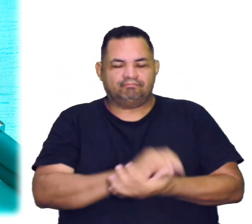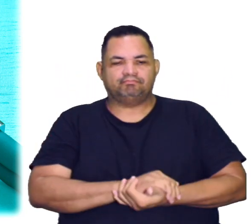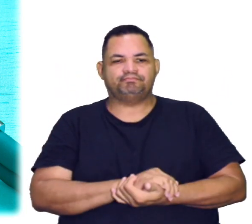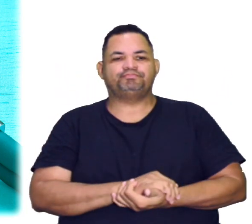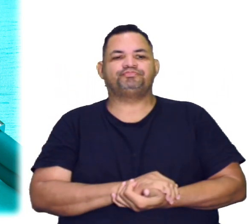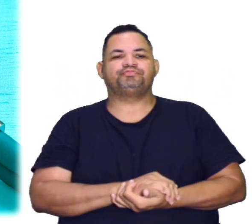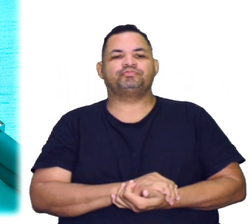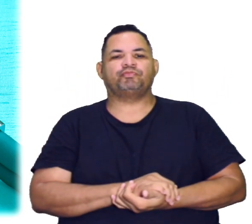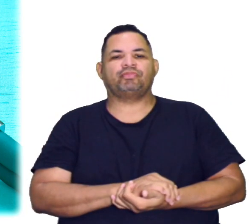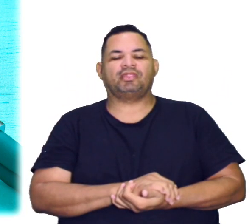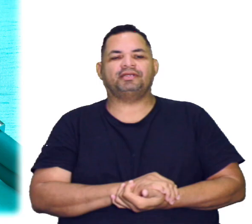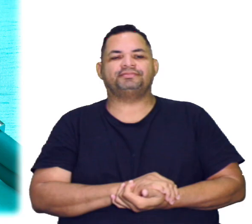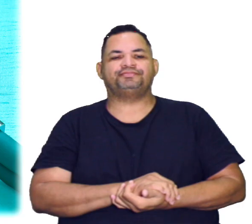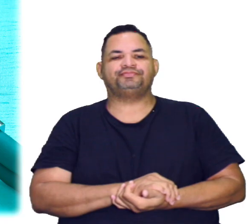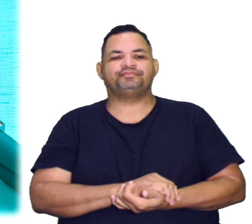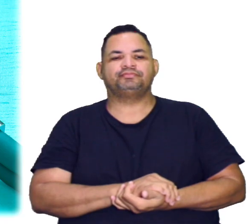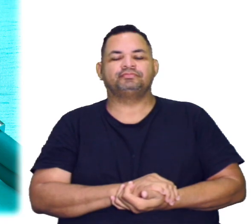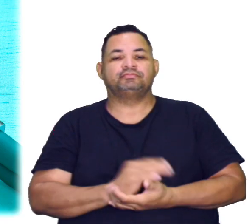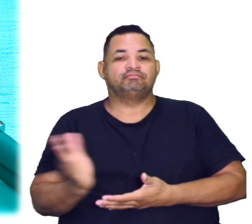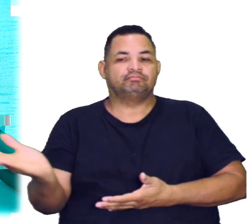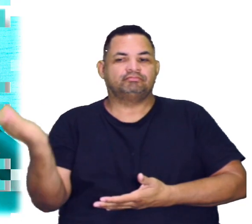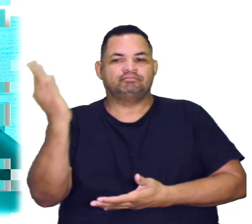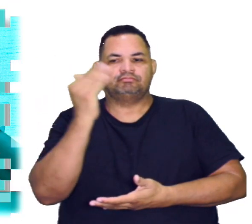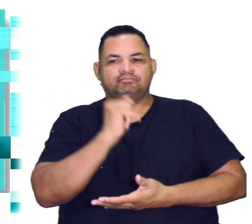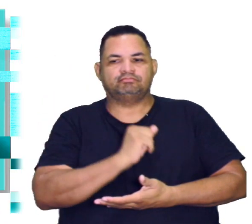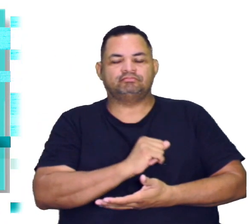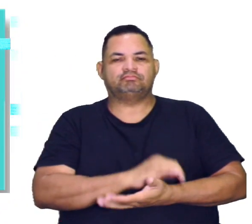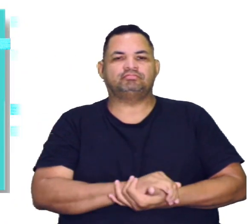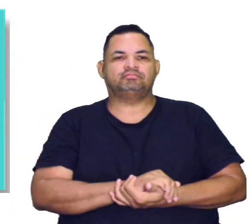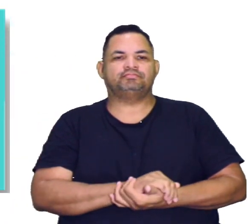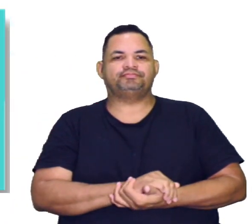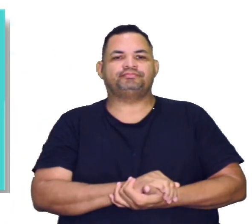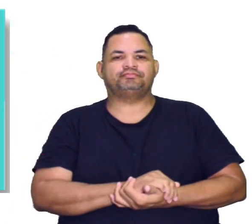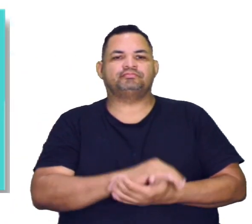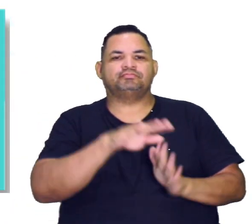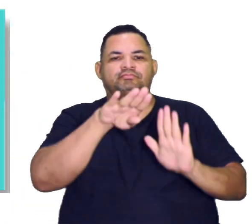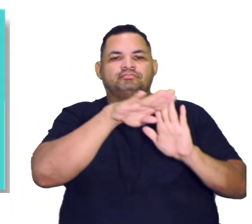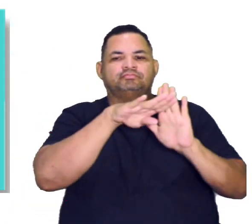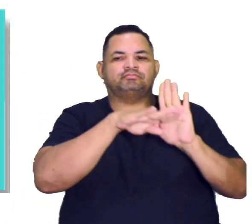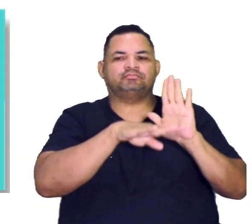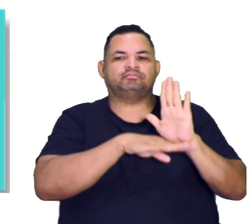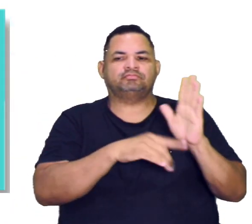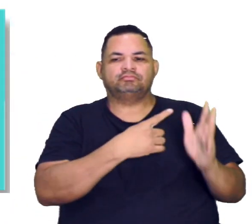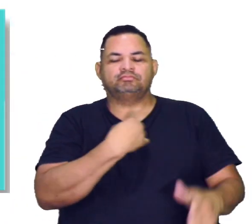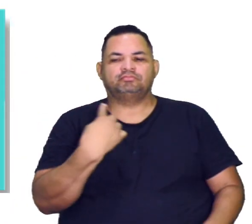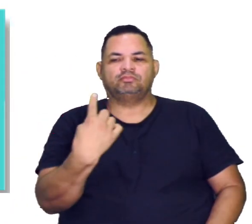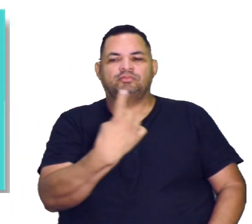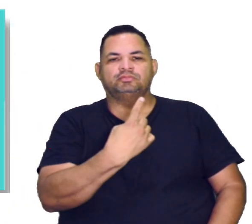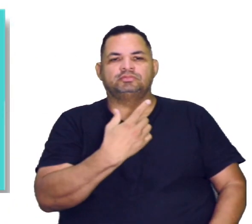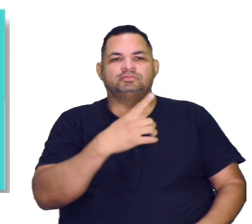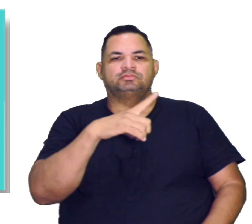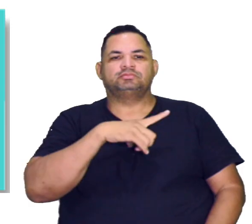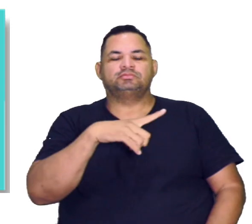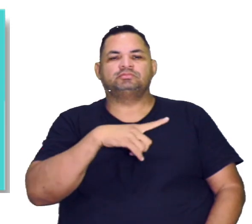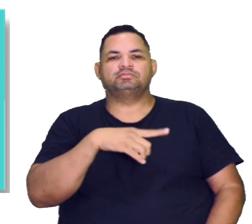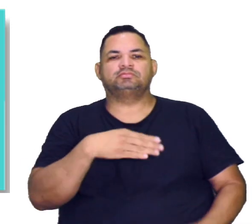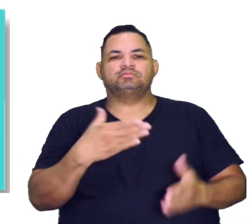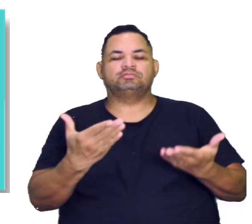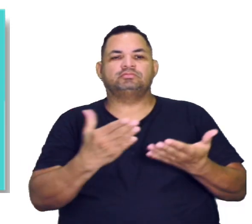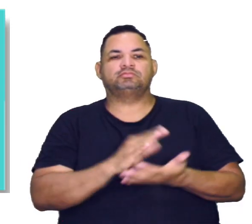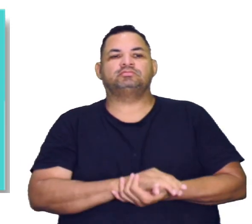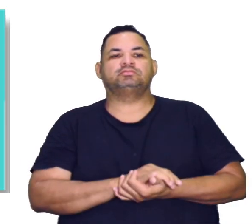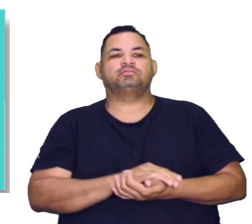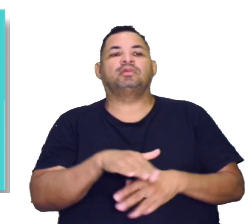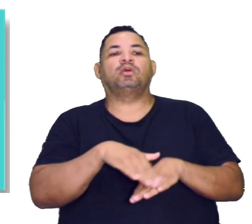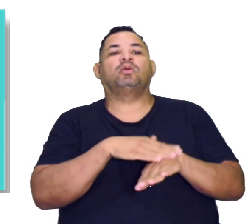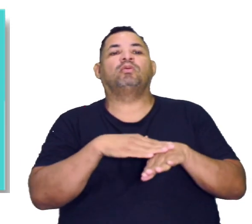físico. Exatamente. Então, bora lá. E aí, nessa agenda de hoje, o que a Prof. Iris traz? A gente conversa aí a